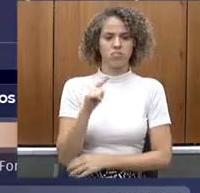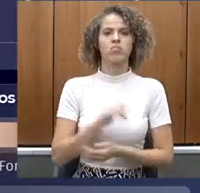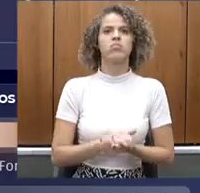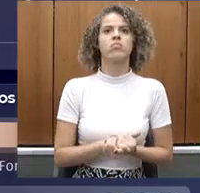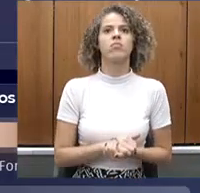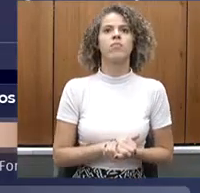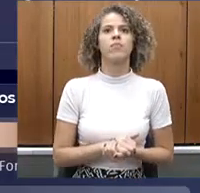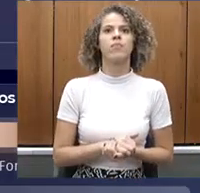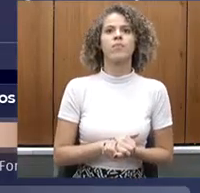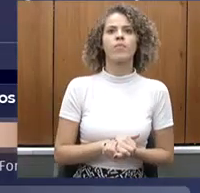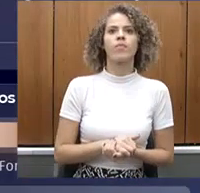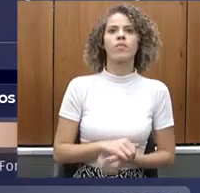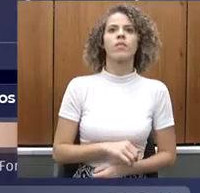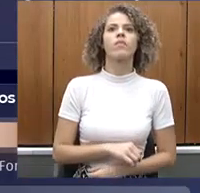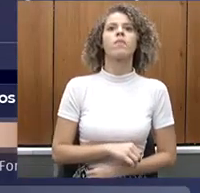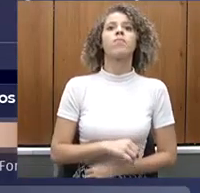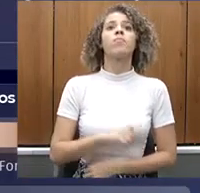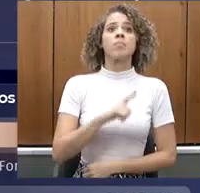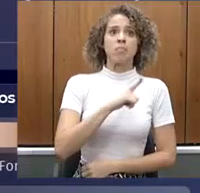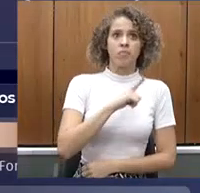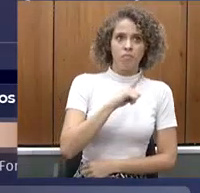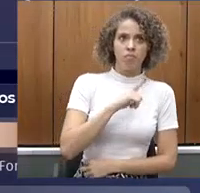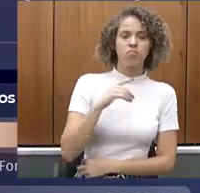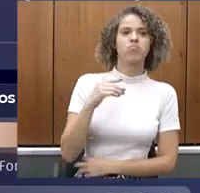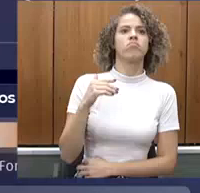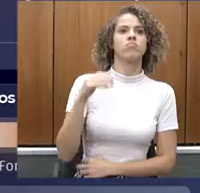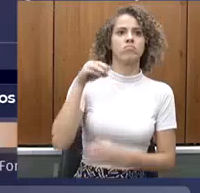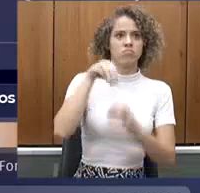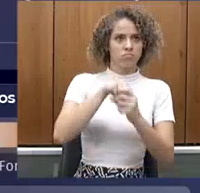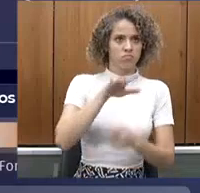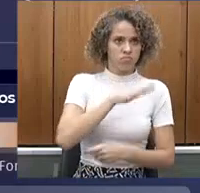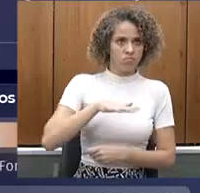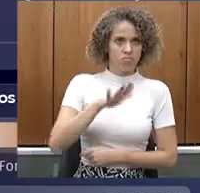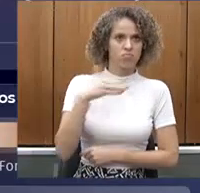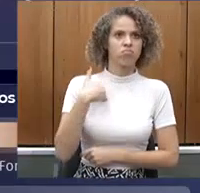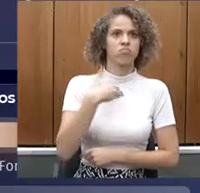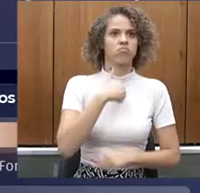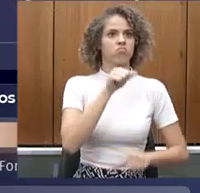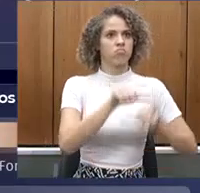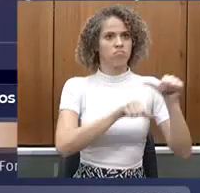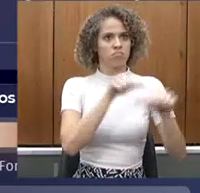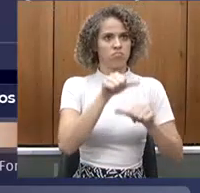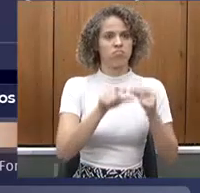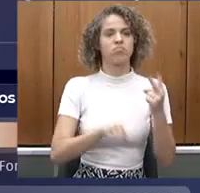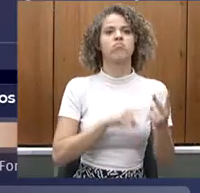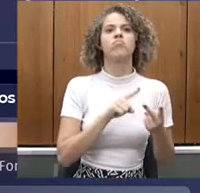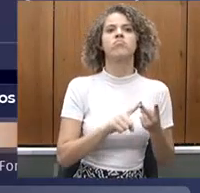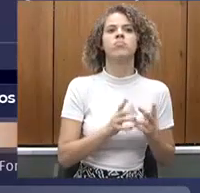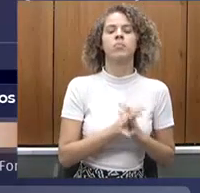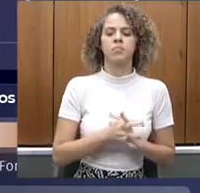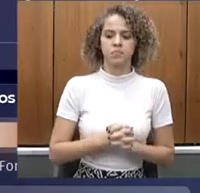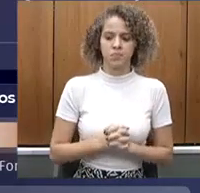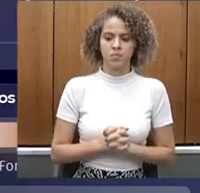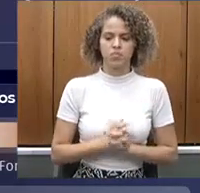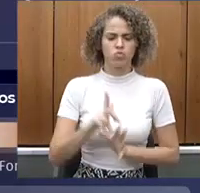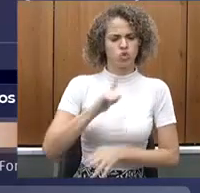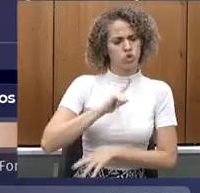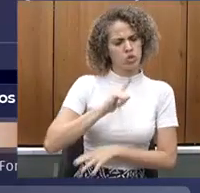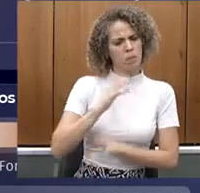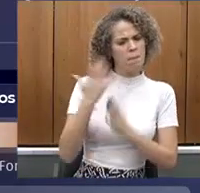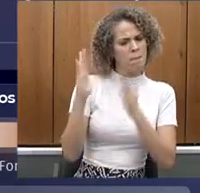melhoria na rede orgânica da parte da Saúde alguns sinais né foram reformados estão de tiro nós tinha previsão de